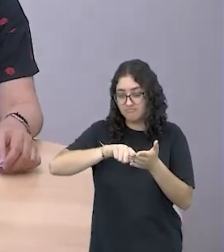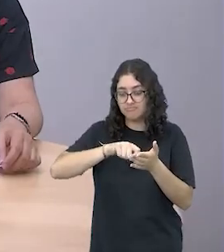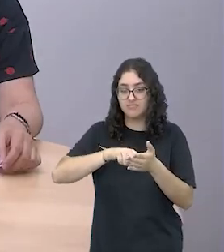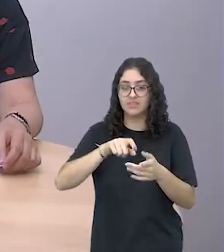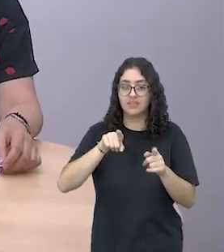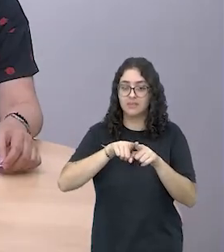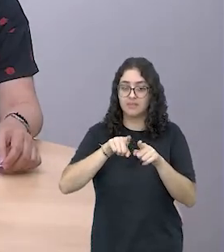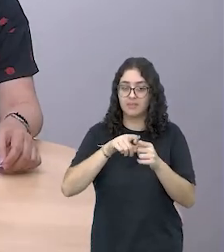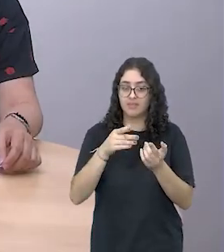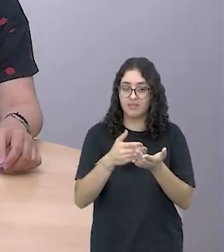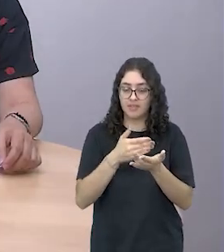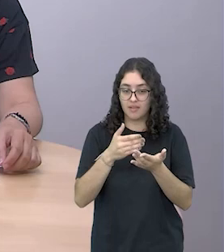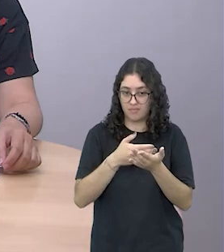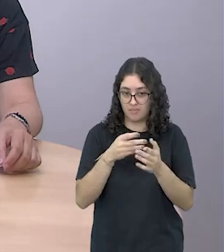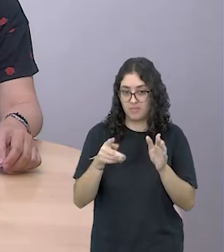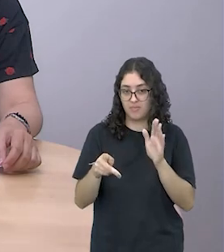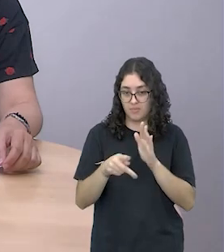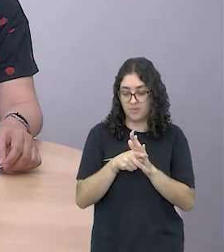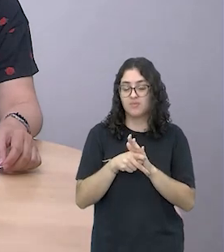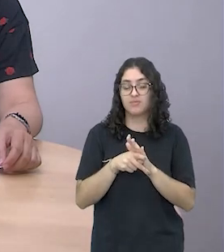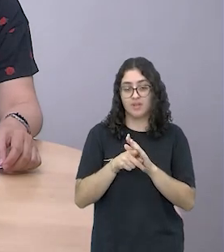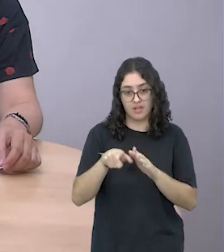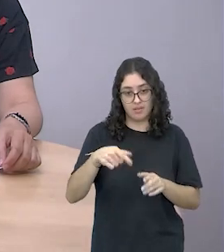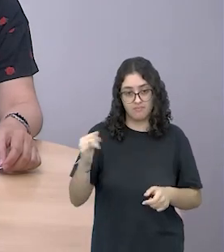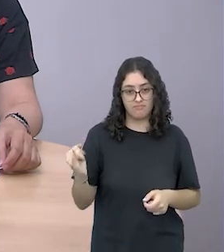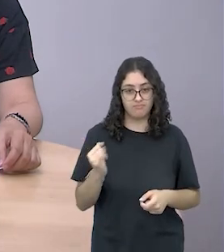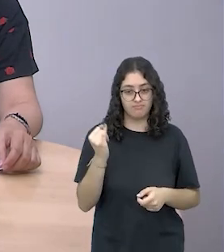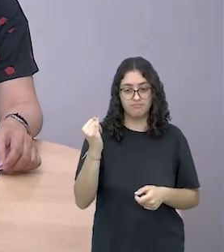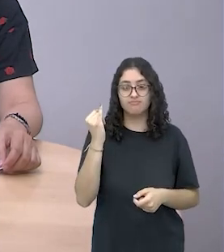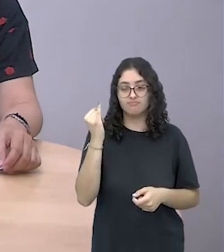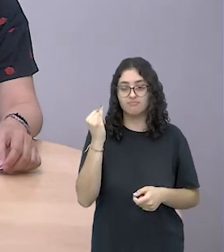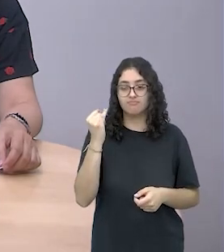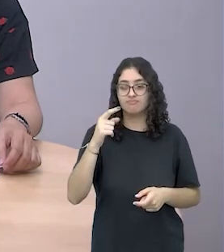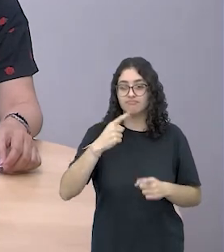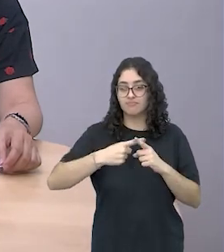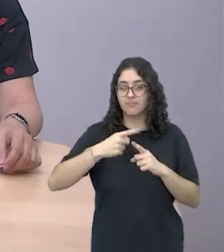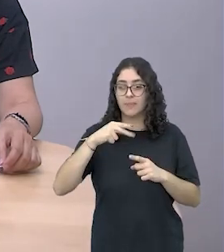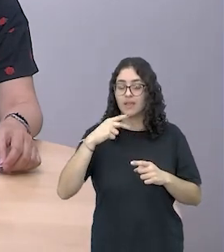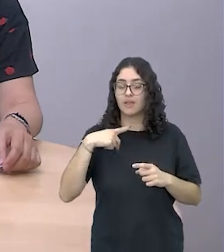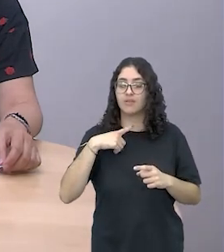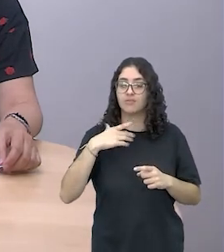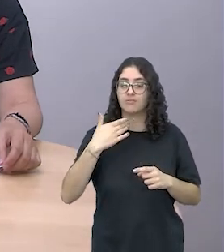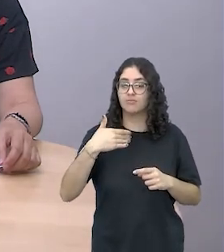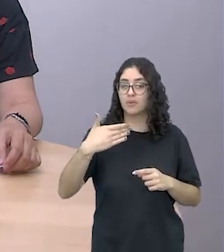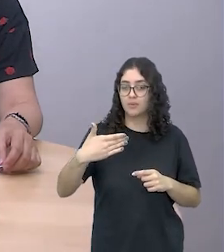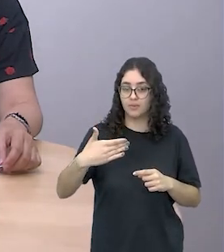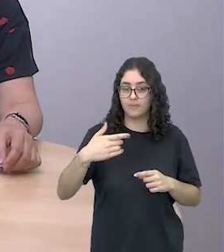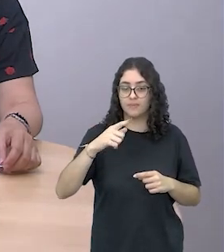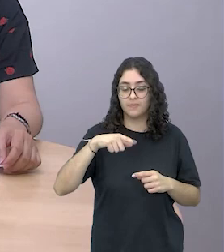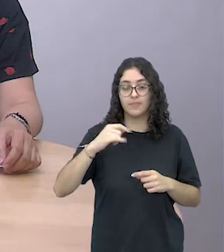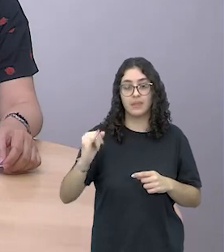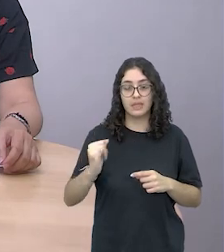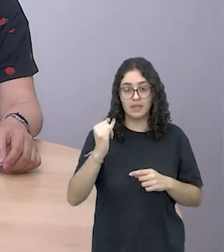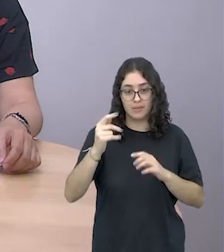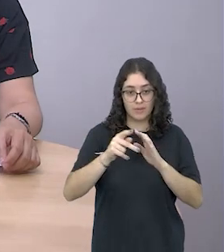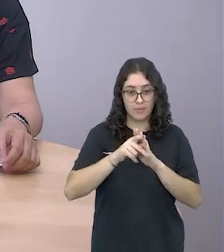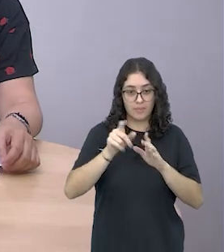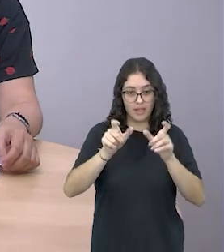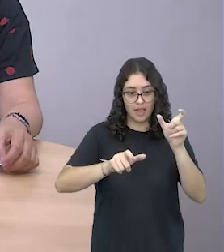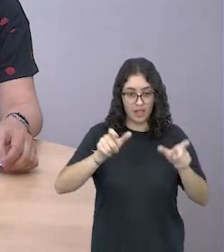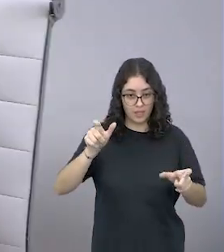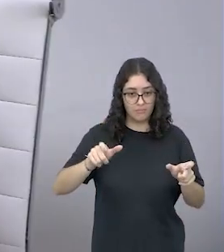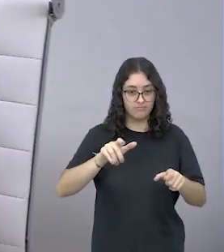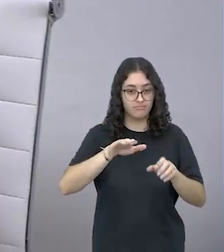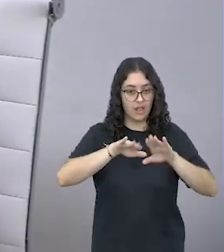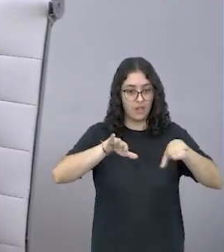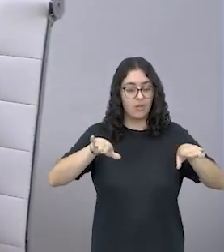ou caderno de anotações, é importante, porque alguma coisa que passa ou outra, é importante para o estudante, para o professor. Eu